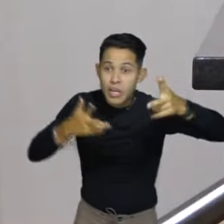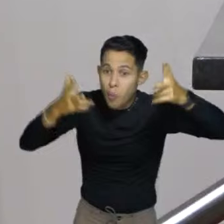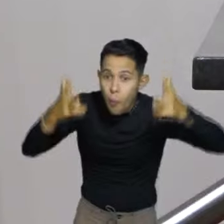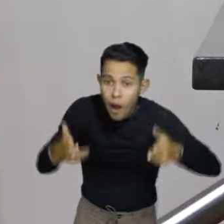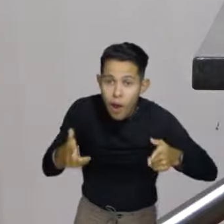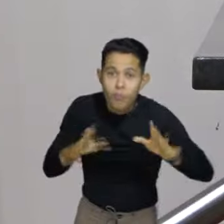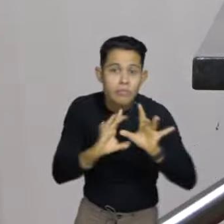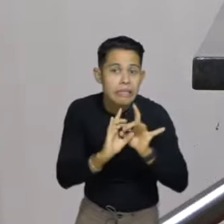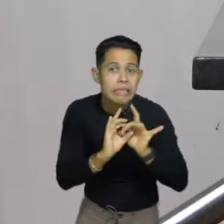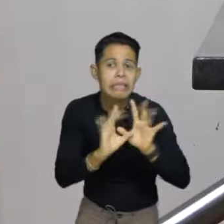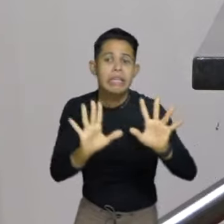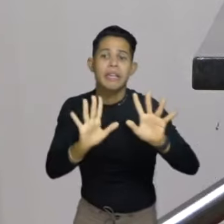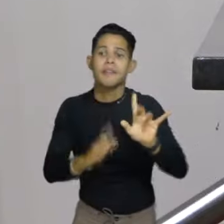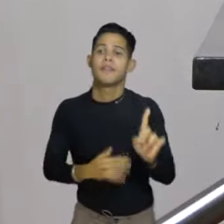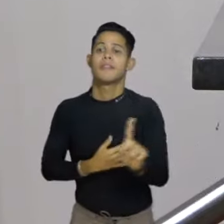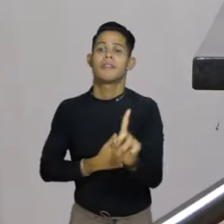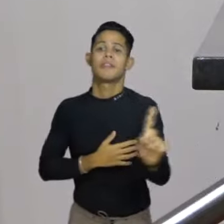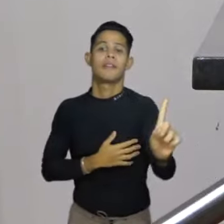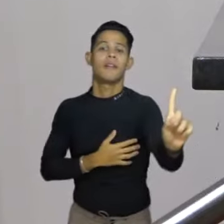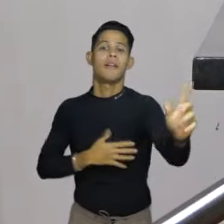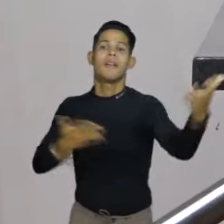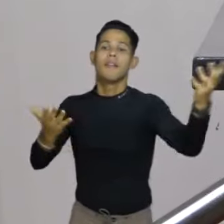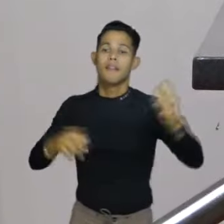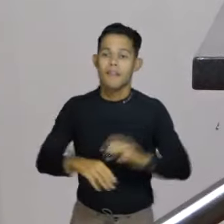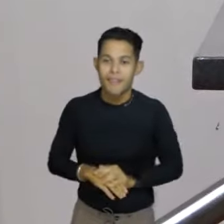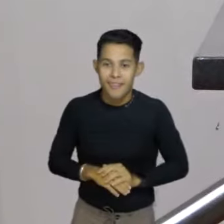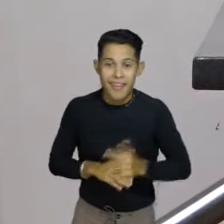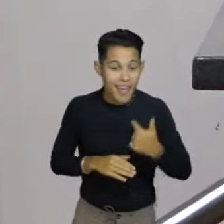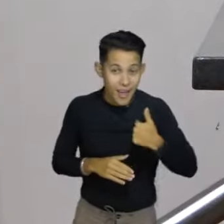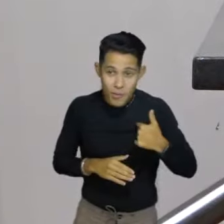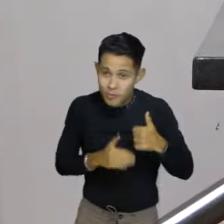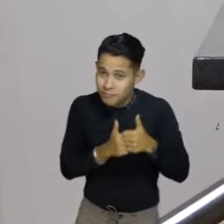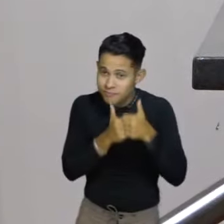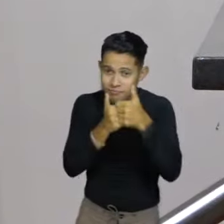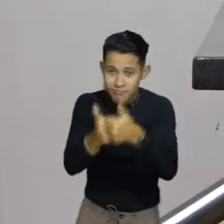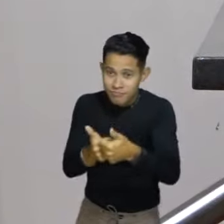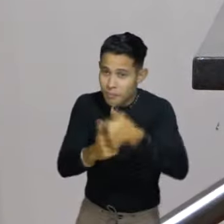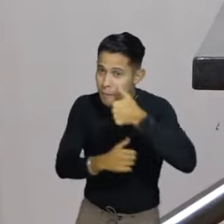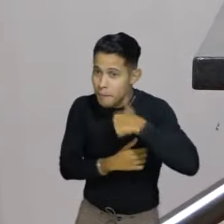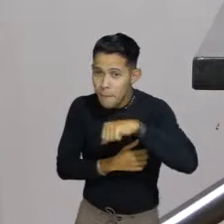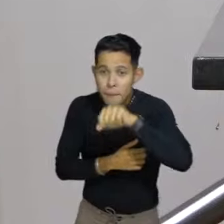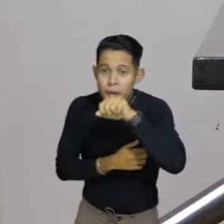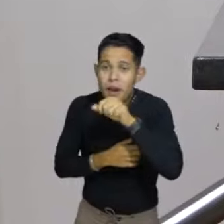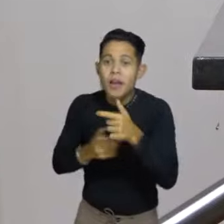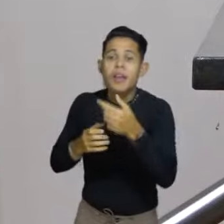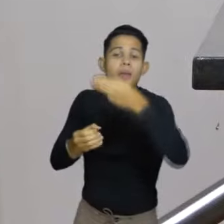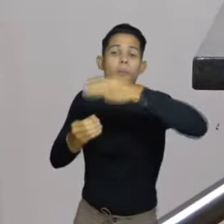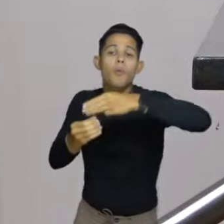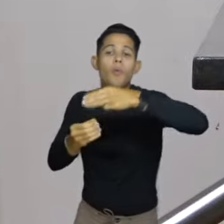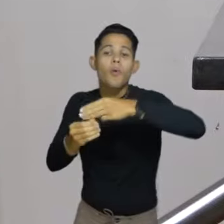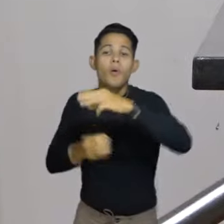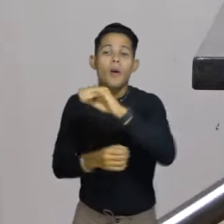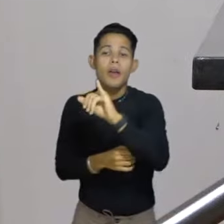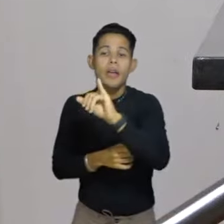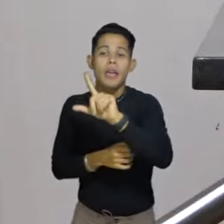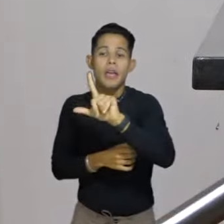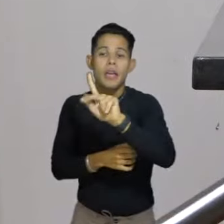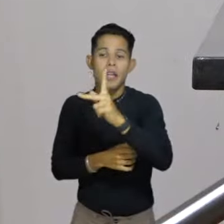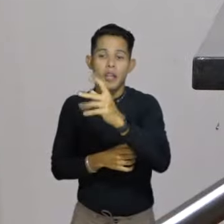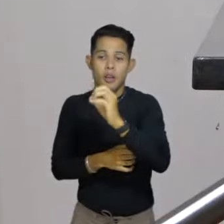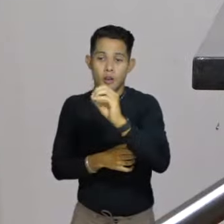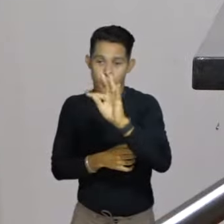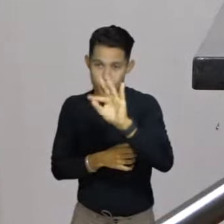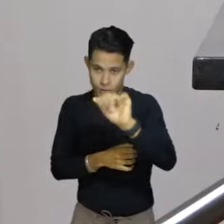dia eu estou acompanhando agora uma mãe lá do município de Ilhota Inclusive essa semana eu